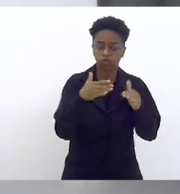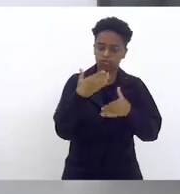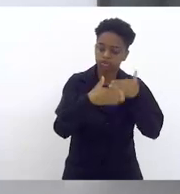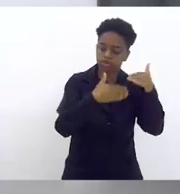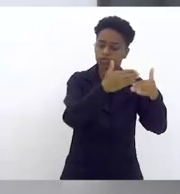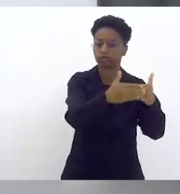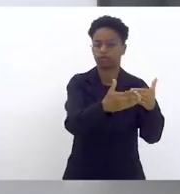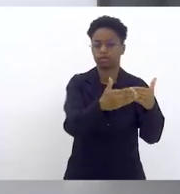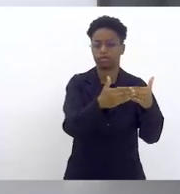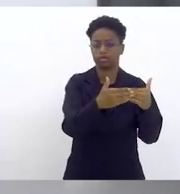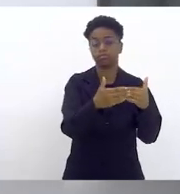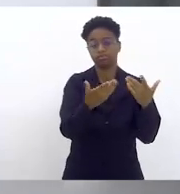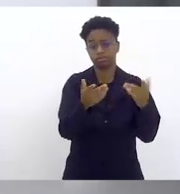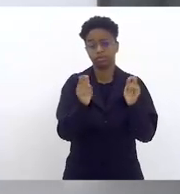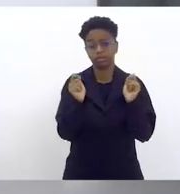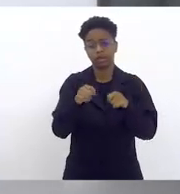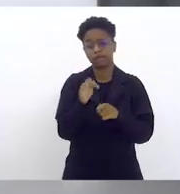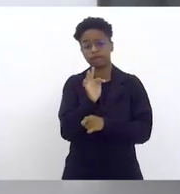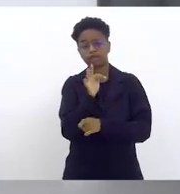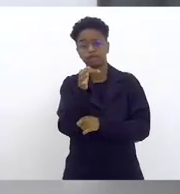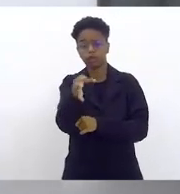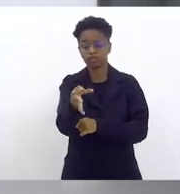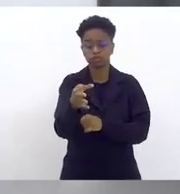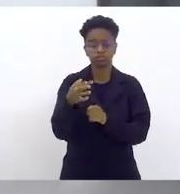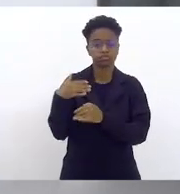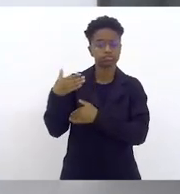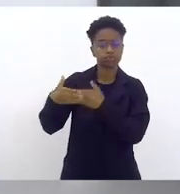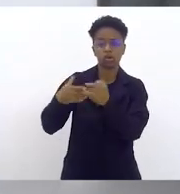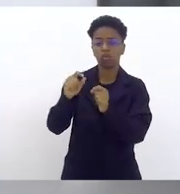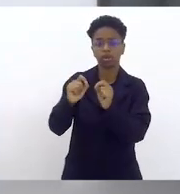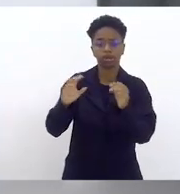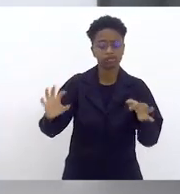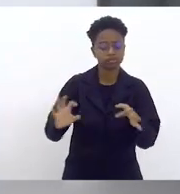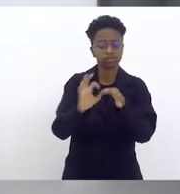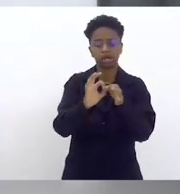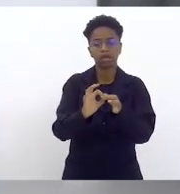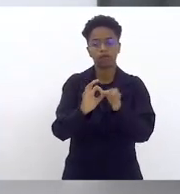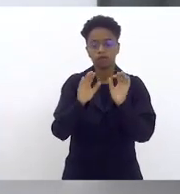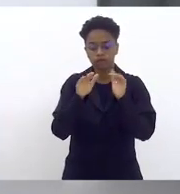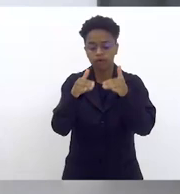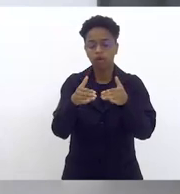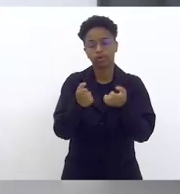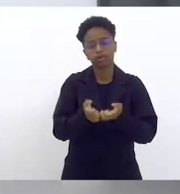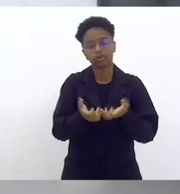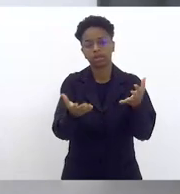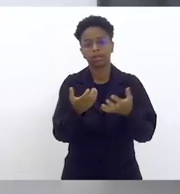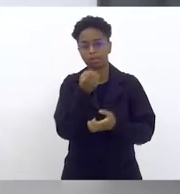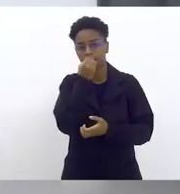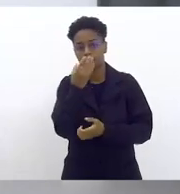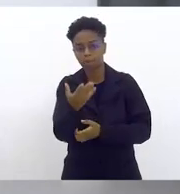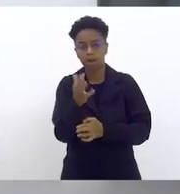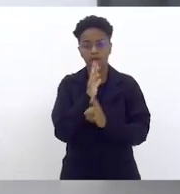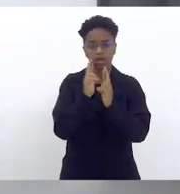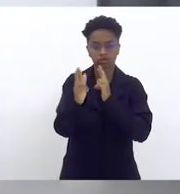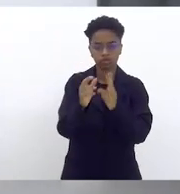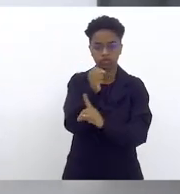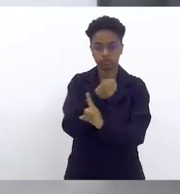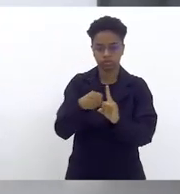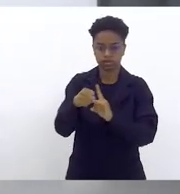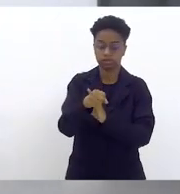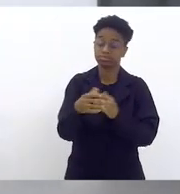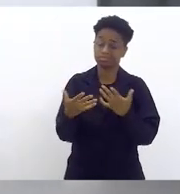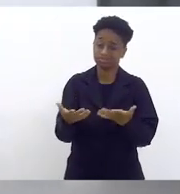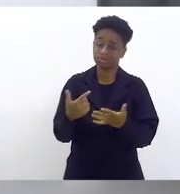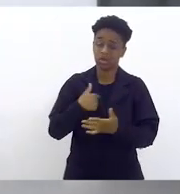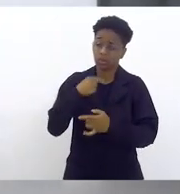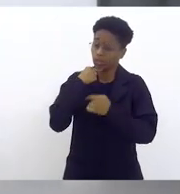que revertam em última análise né é o bem-estar social e acho que nesse sentido sem dúvida